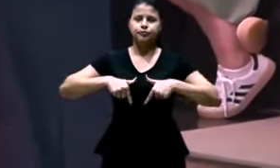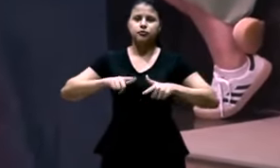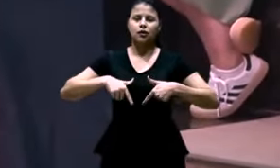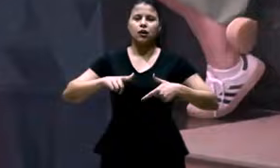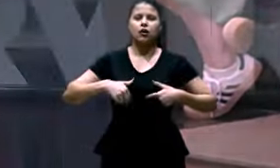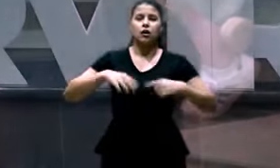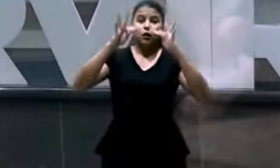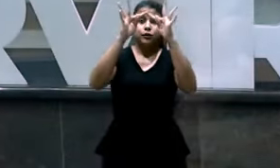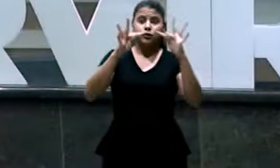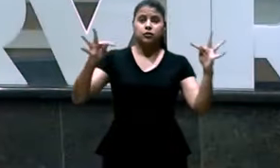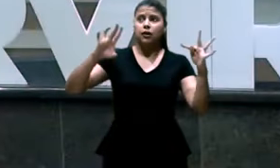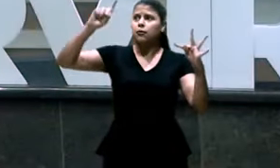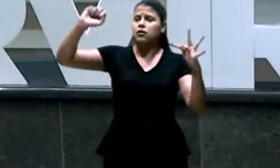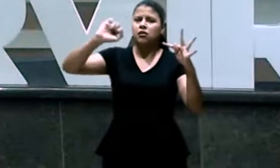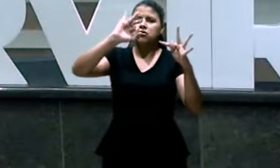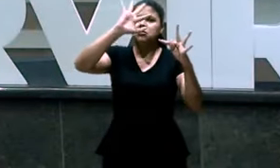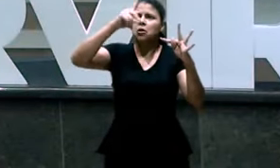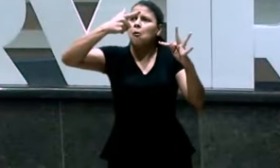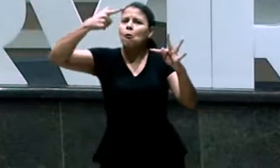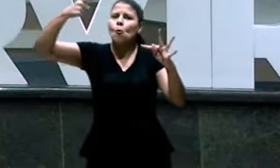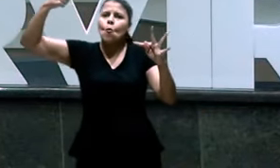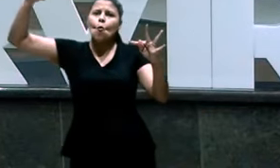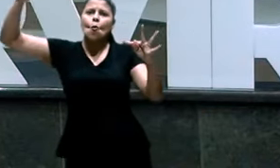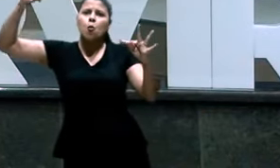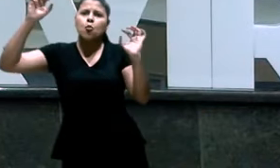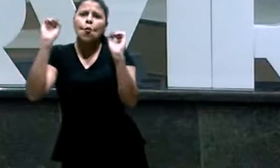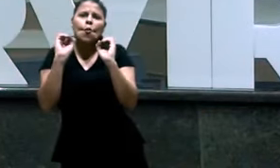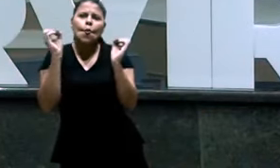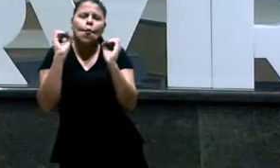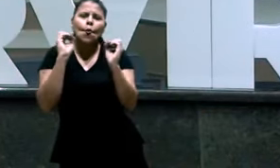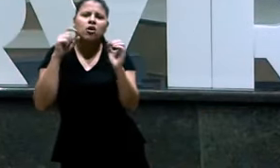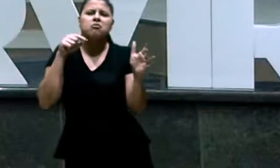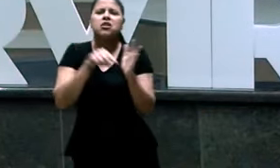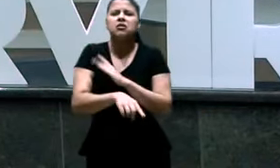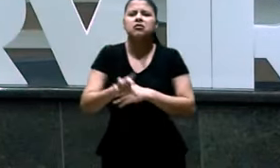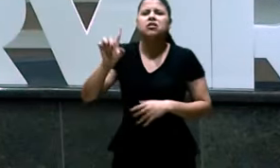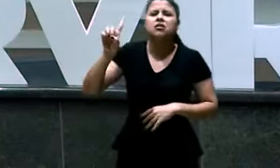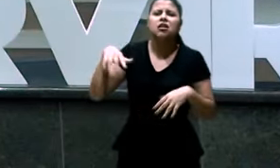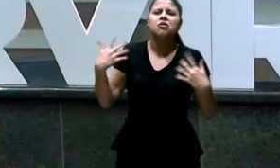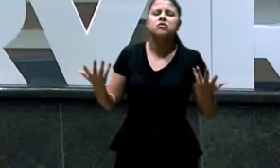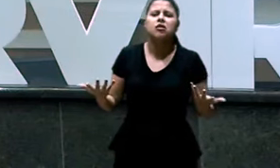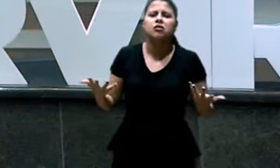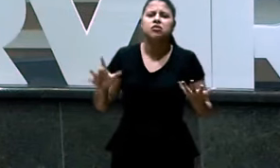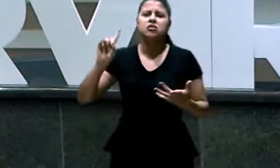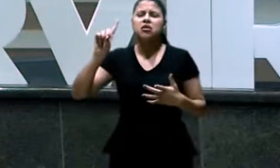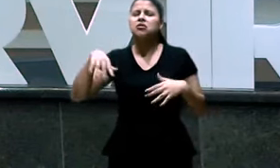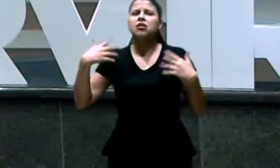homens. Alguém cutucou e disse, está lá no culto na Judéia, vamos lá. Há uma placa